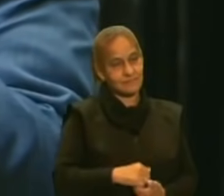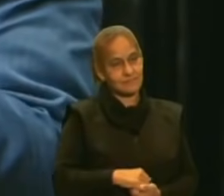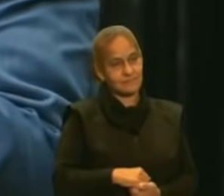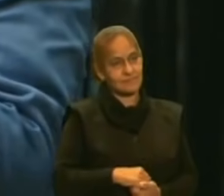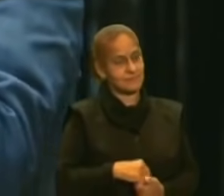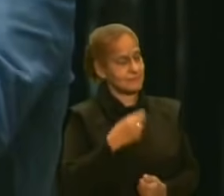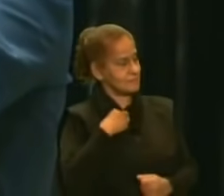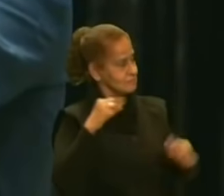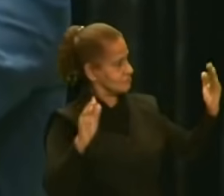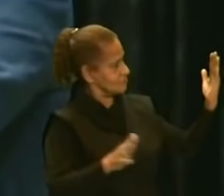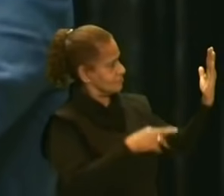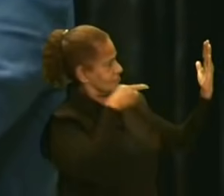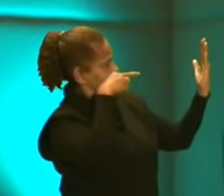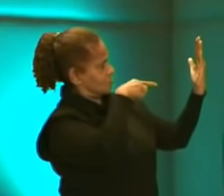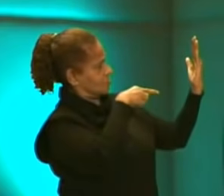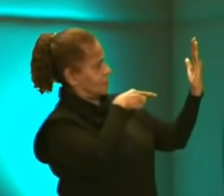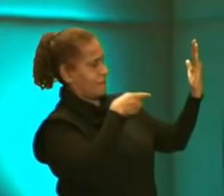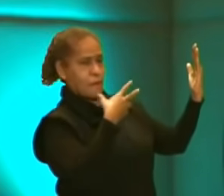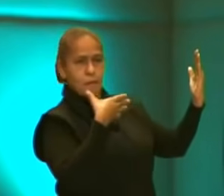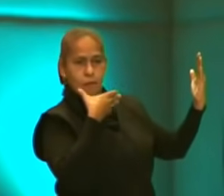eu estou vendo um homem.